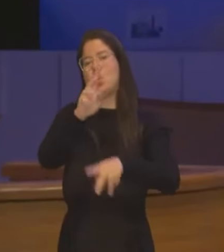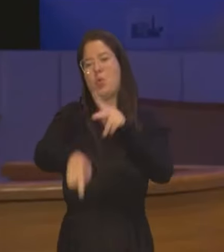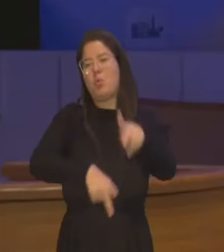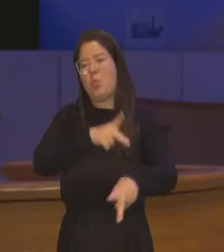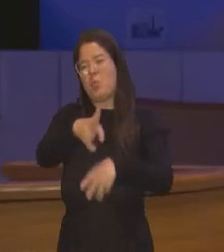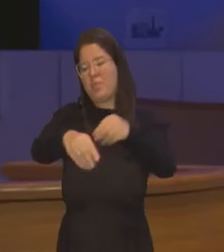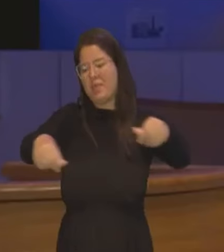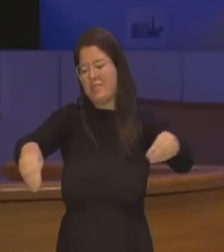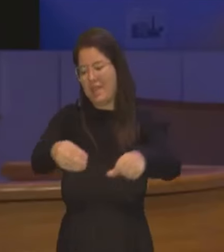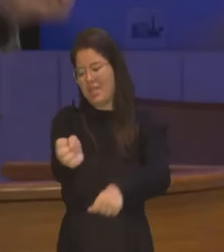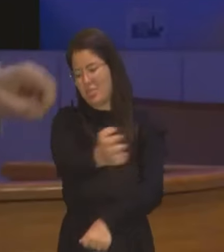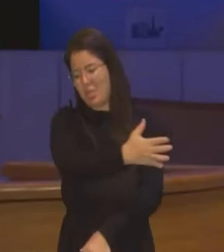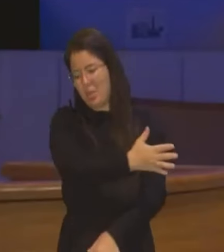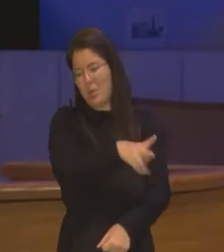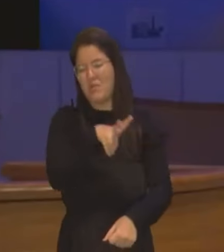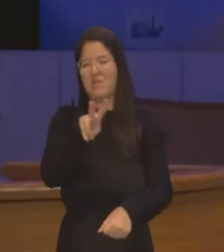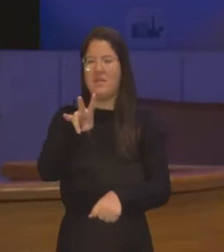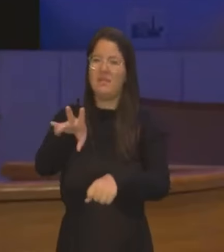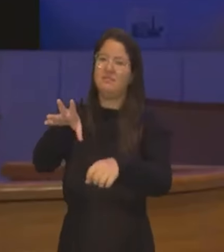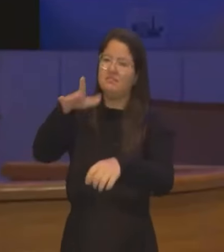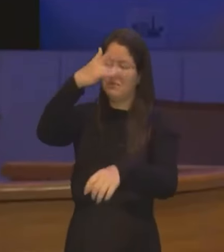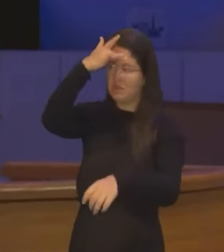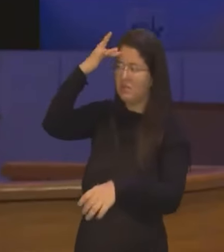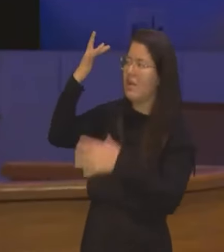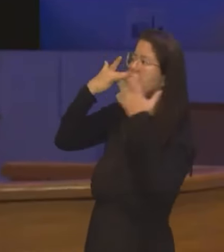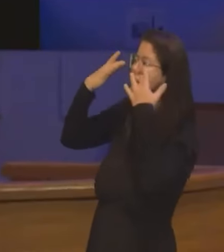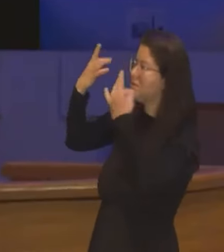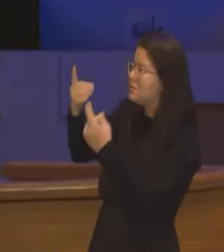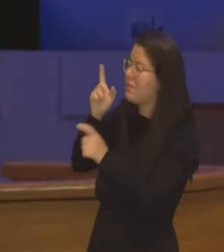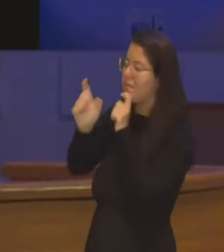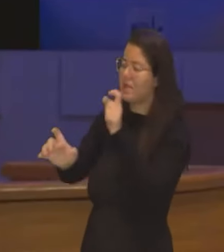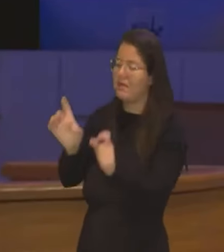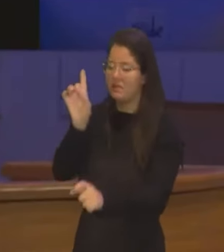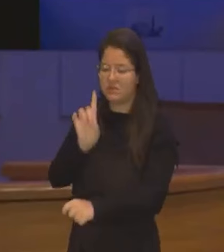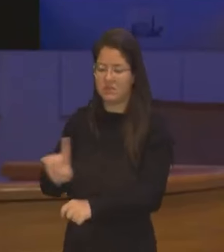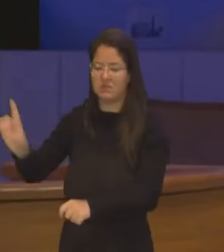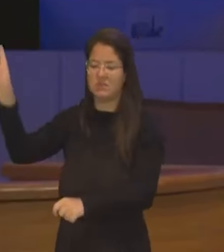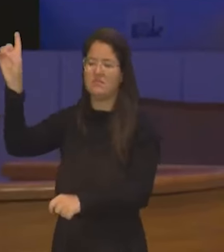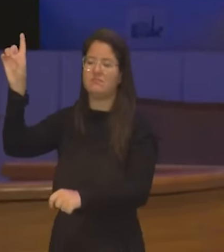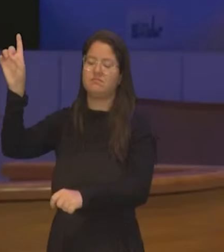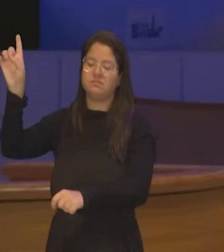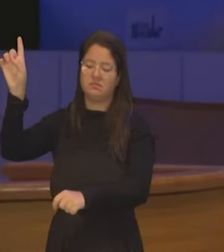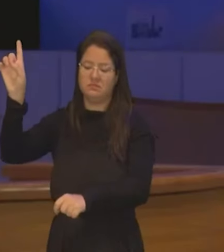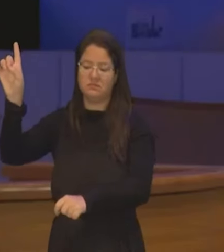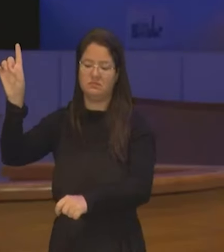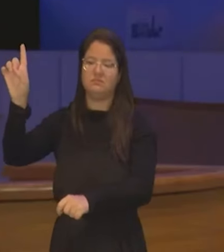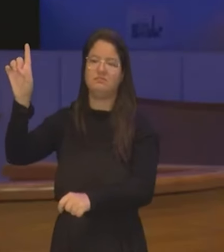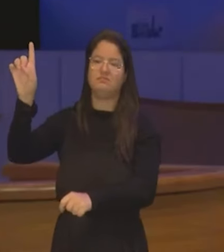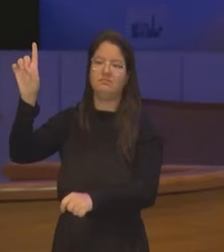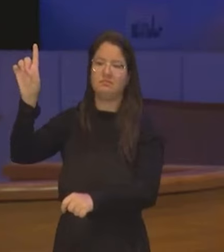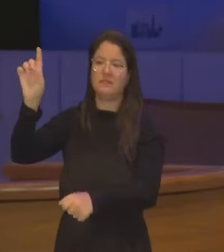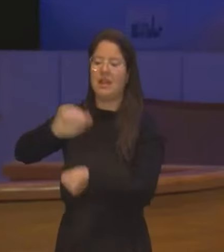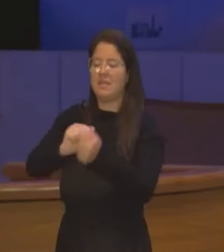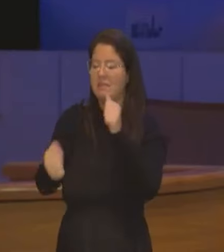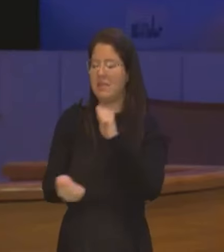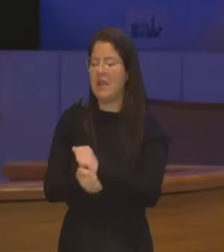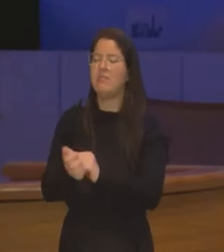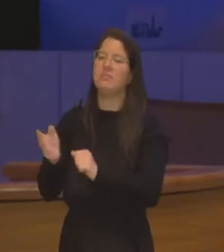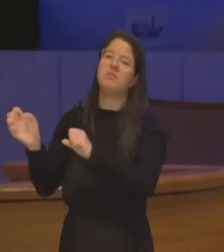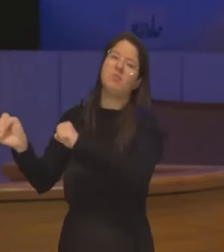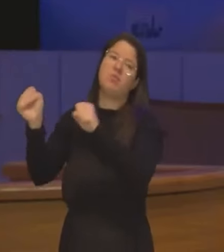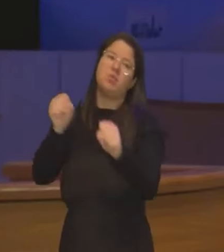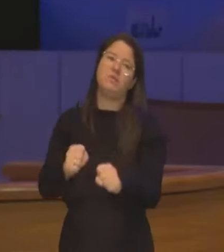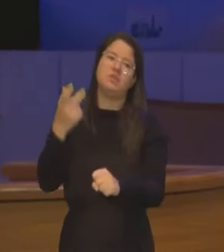E ali então receberem as suas palavras e serem aperfeiçoados e moldados pelo poder das